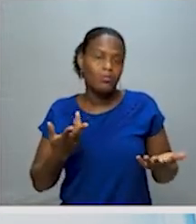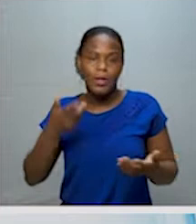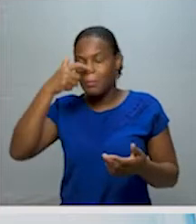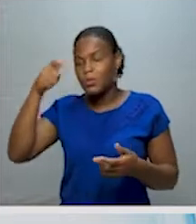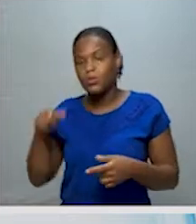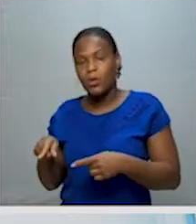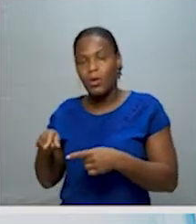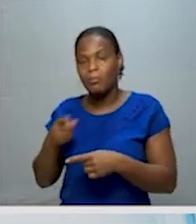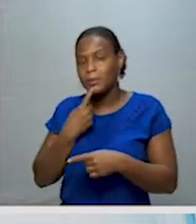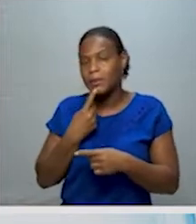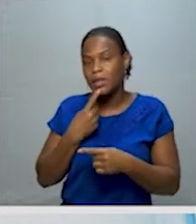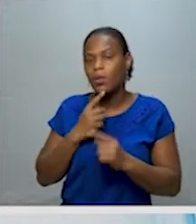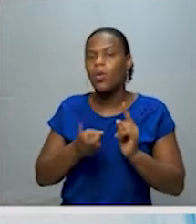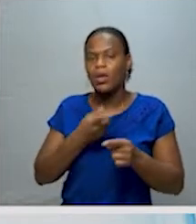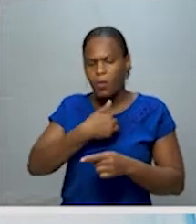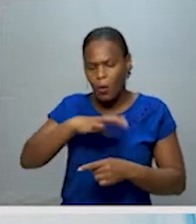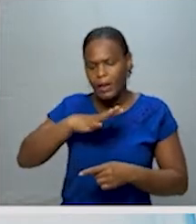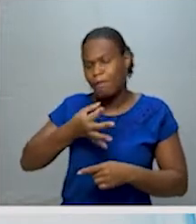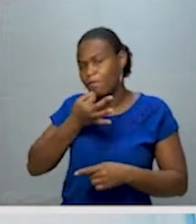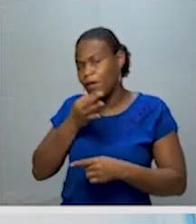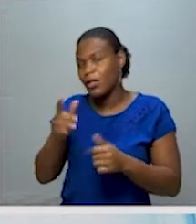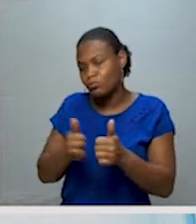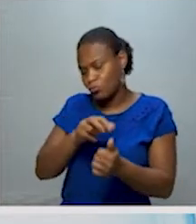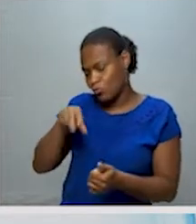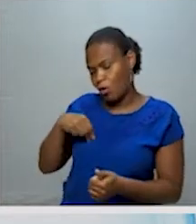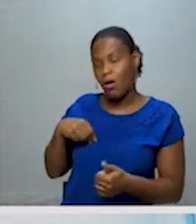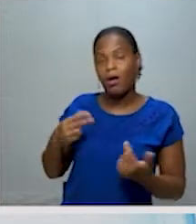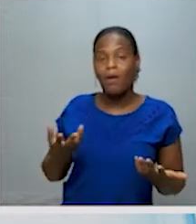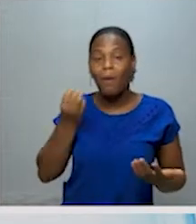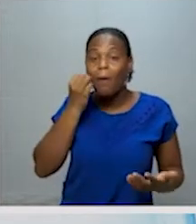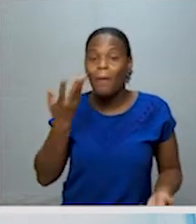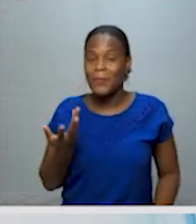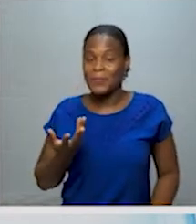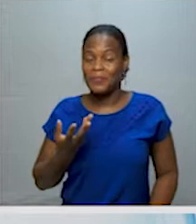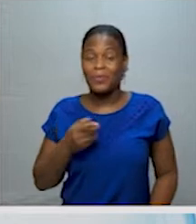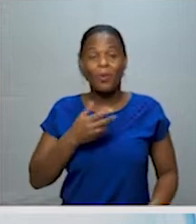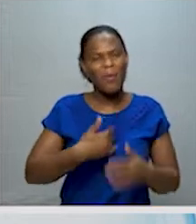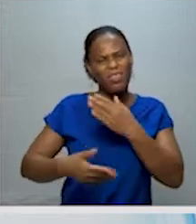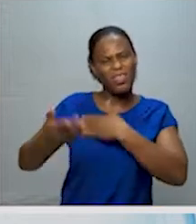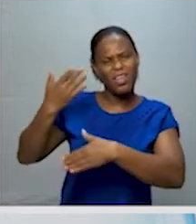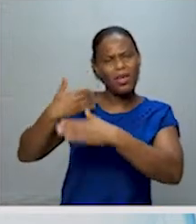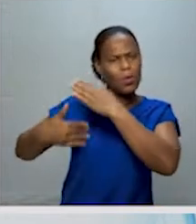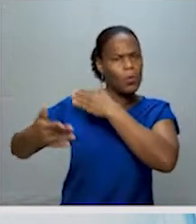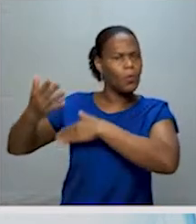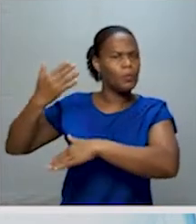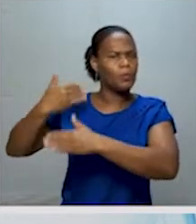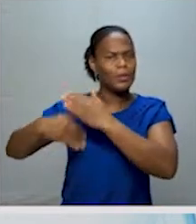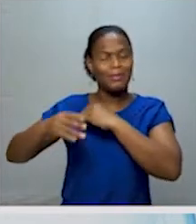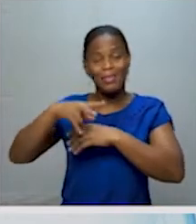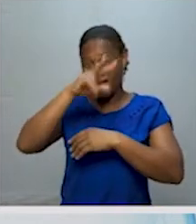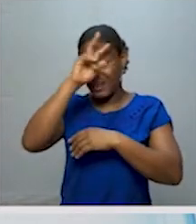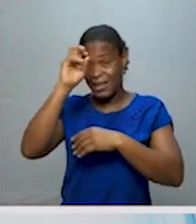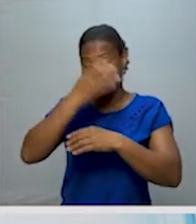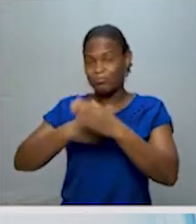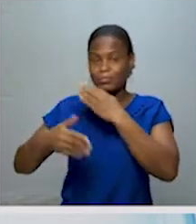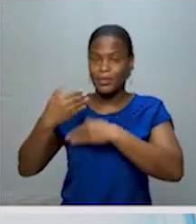levar a pessoa a entender o nosso argumento e ficar ao nosso lado. Então, antigamente, era isso que se fazia na Grécia